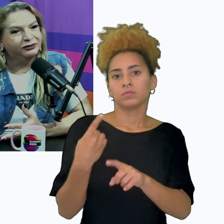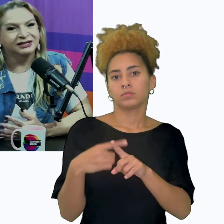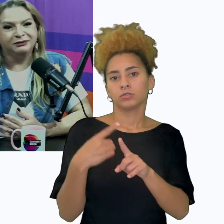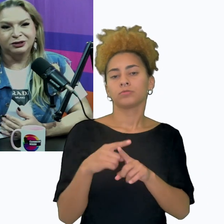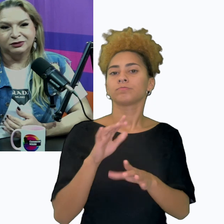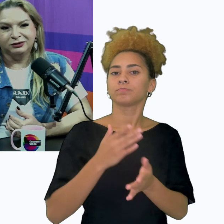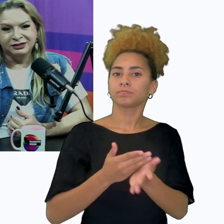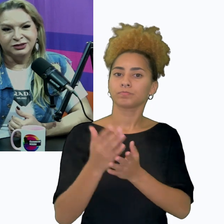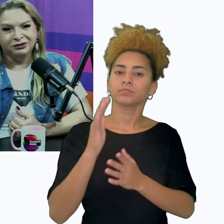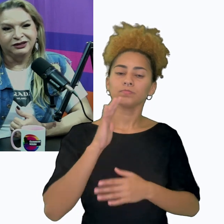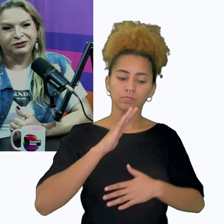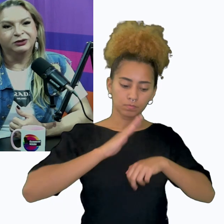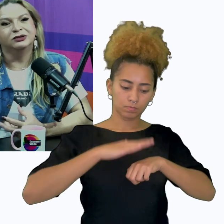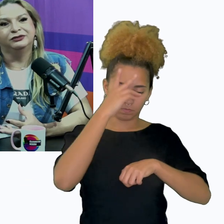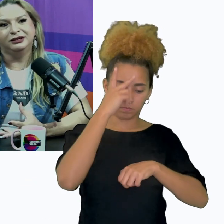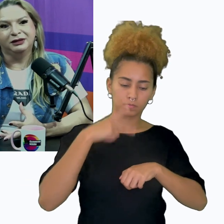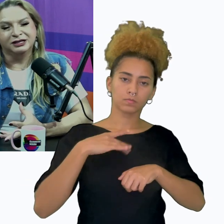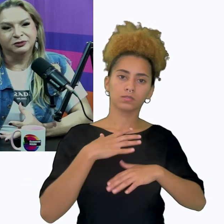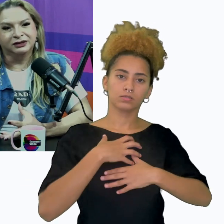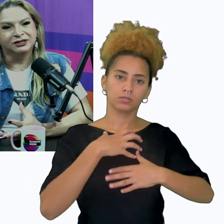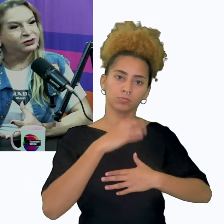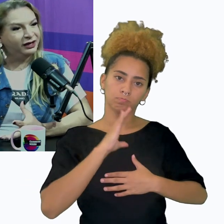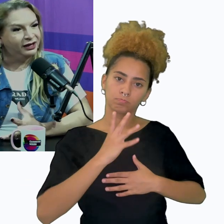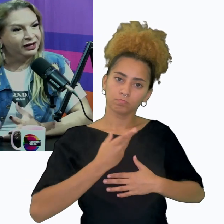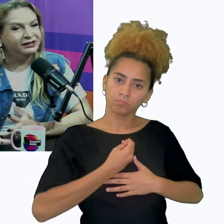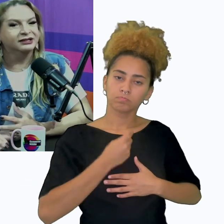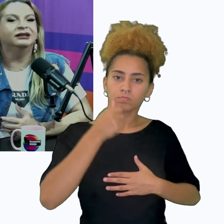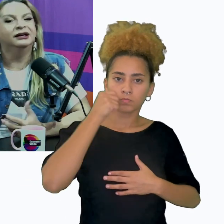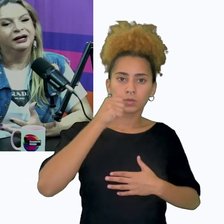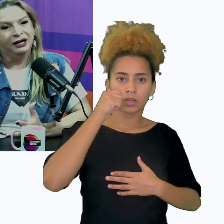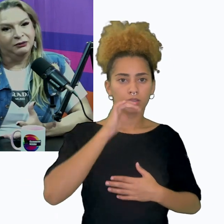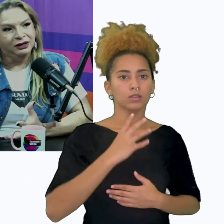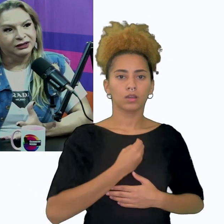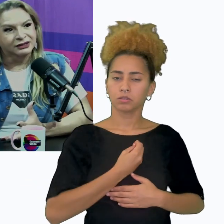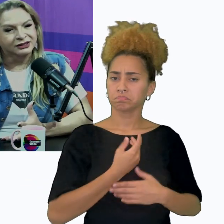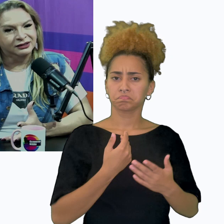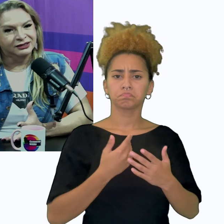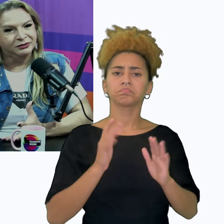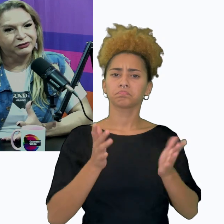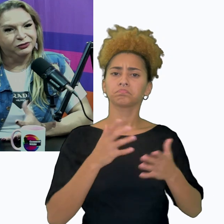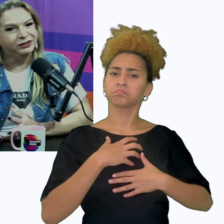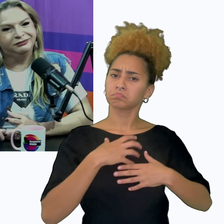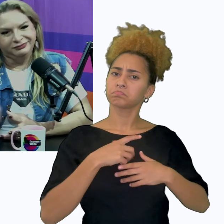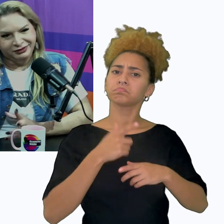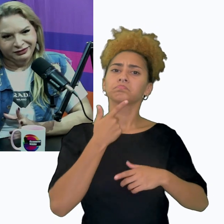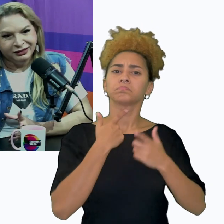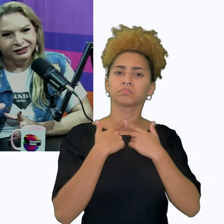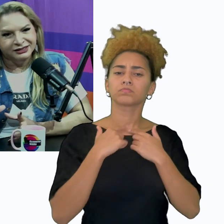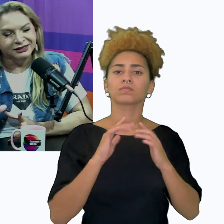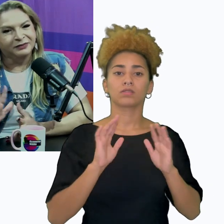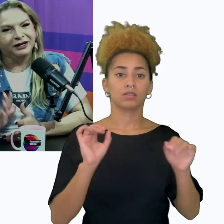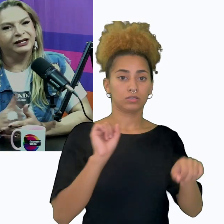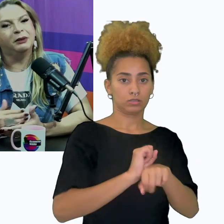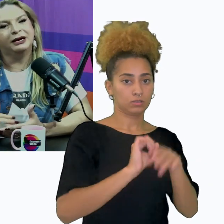que foi exatamente quando eu transicionei, quando eu resolvi mesmo transicionar e ser a mulher trans que sempre fui e queria